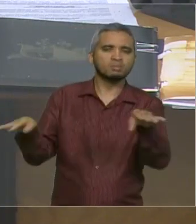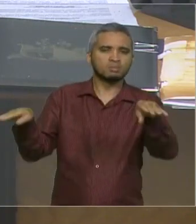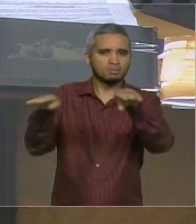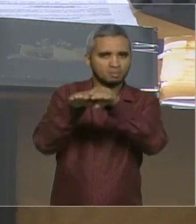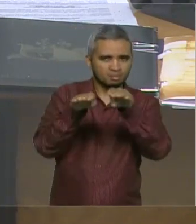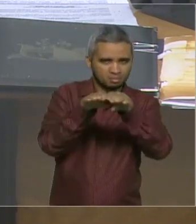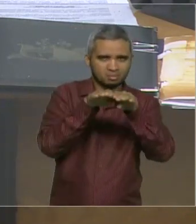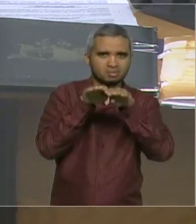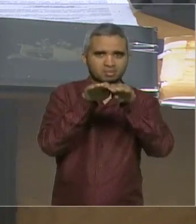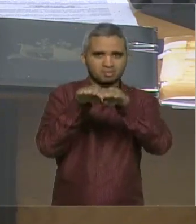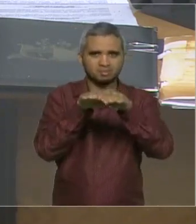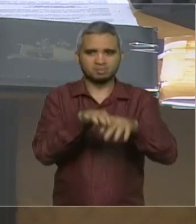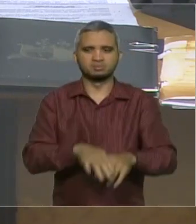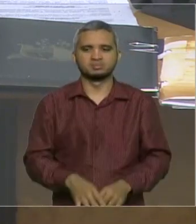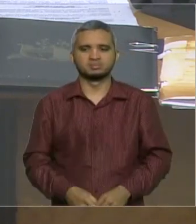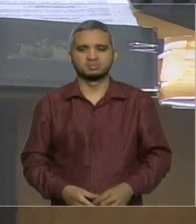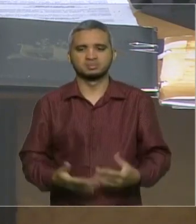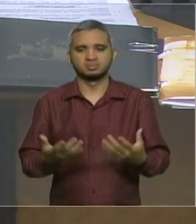Encerro as minhas palavras